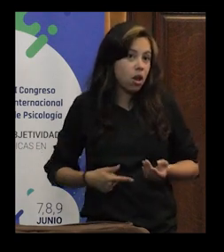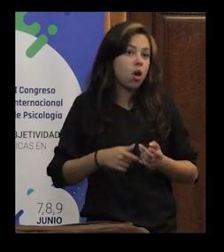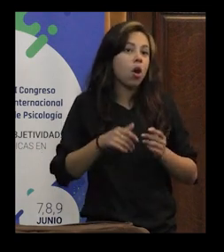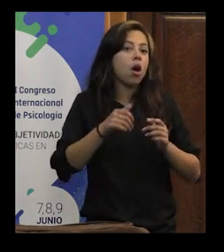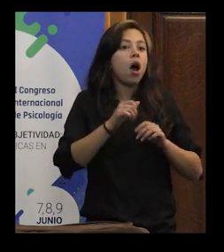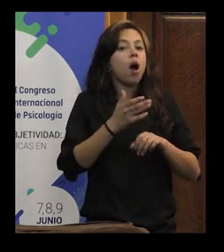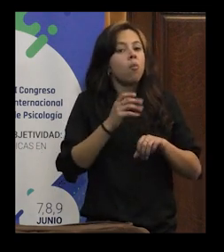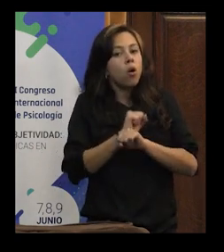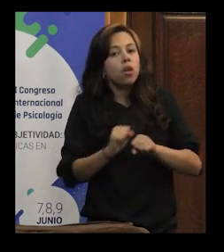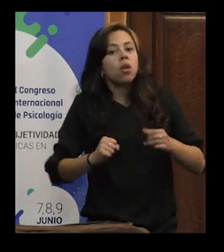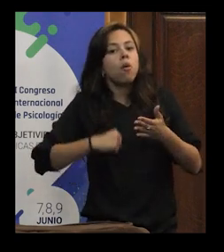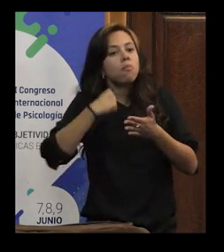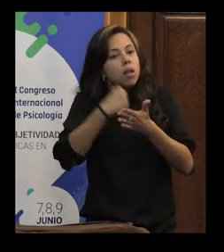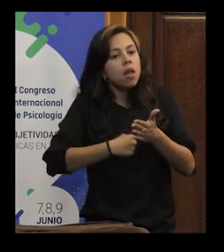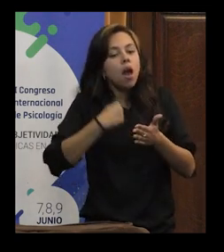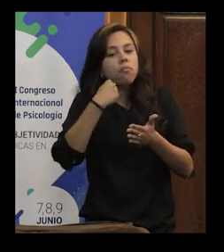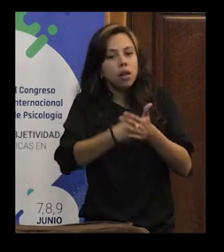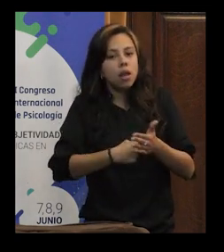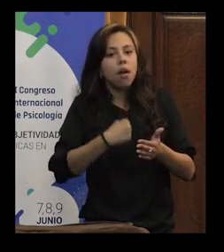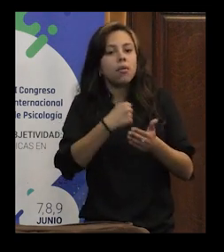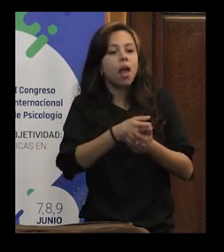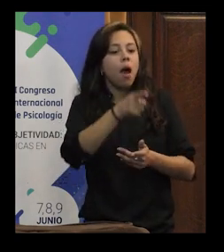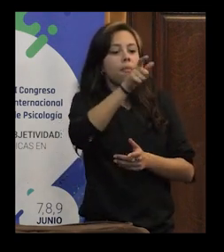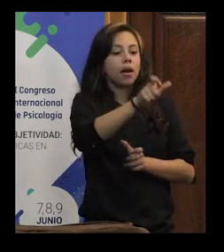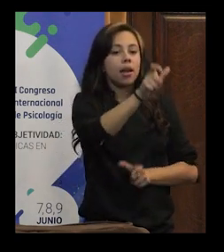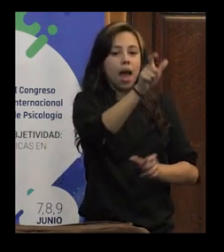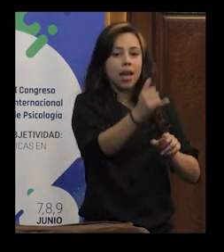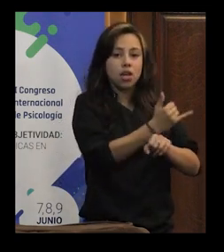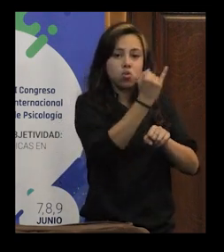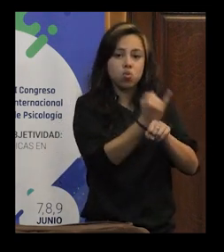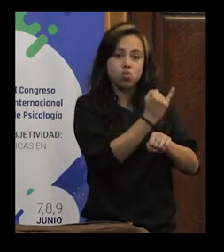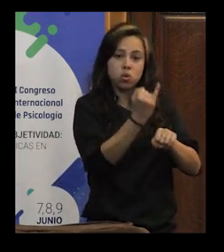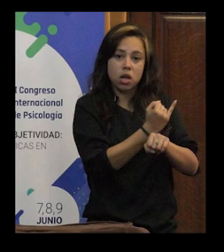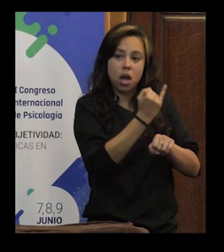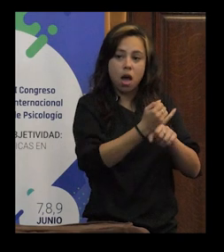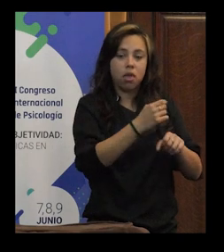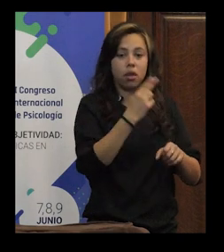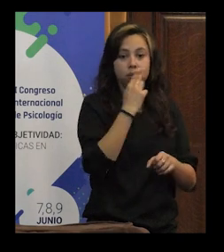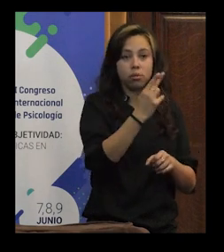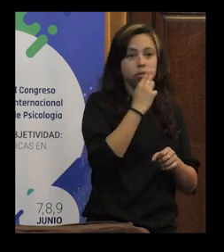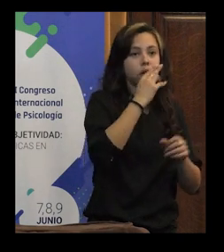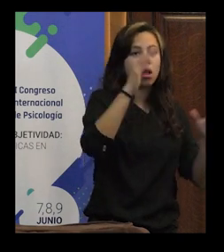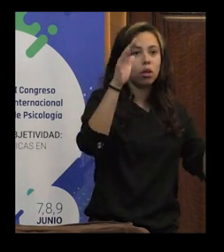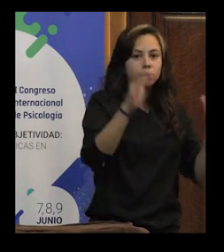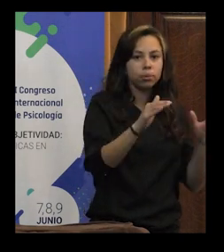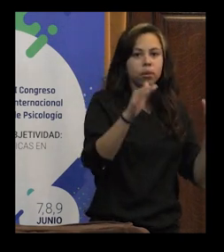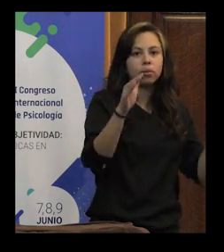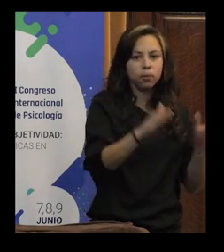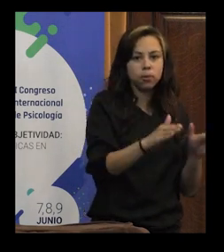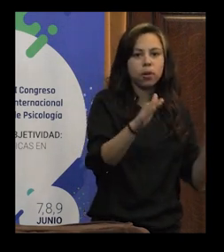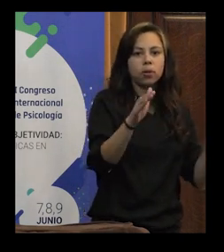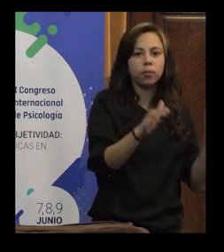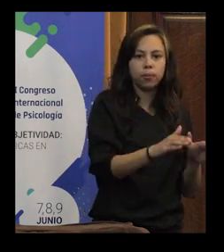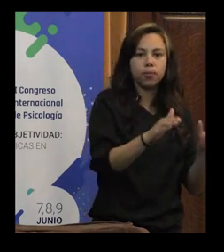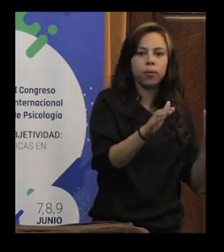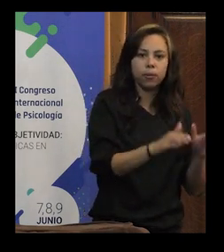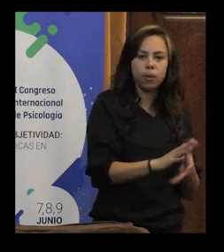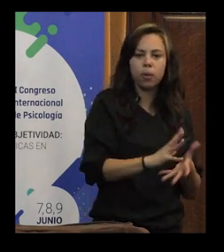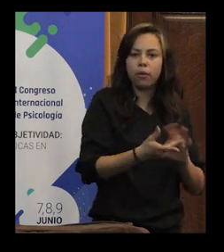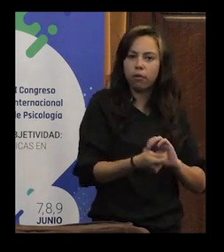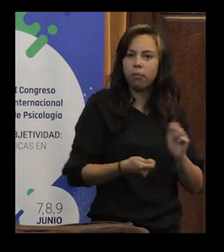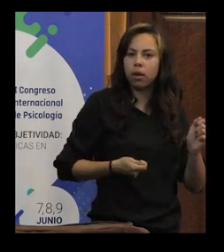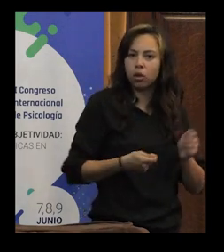tabaco, incluindo o Brasil, onde desde 1986 se han elaborado leis